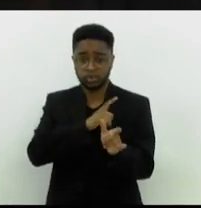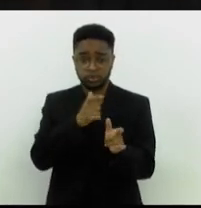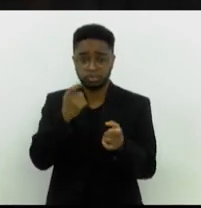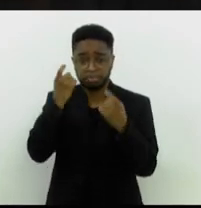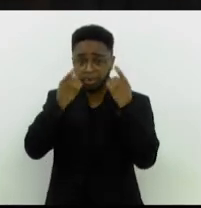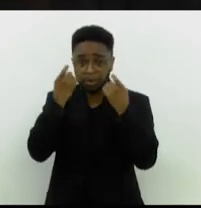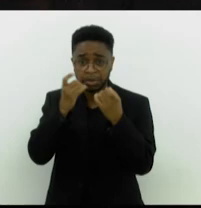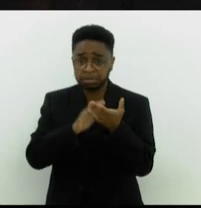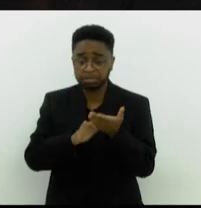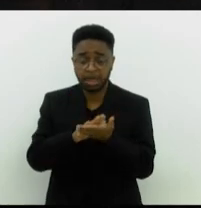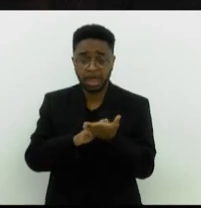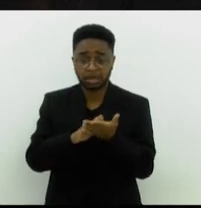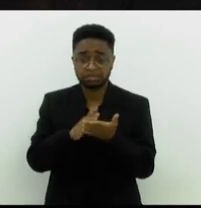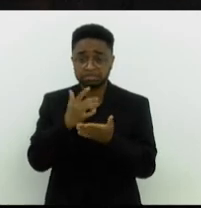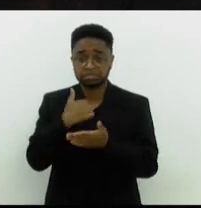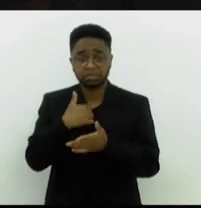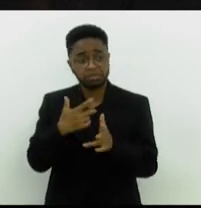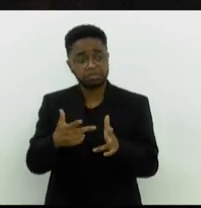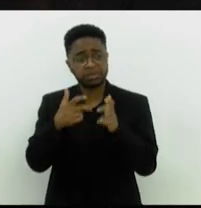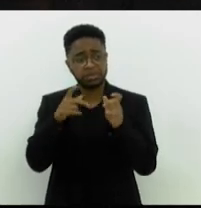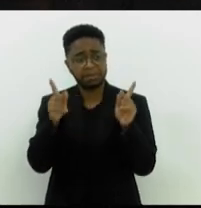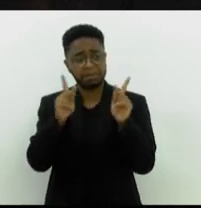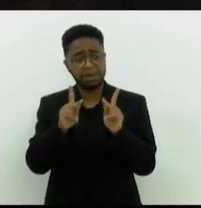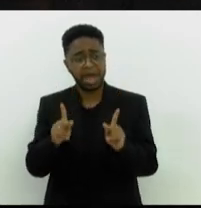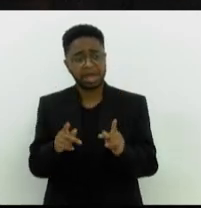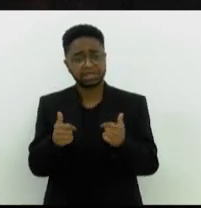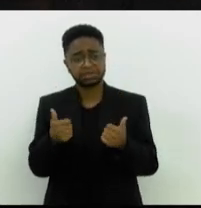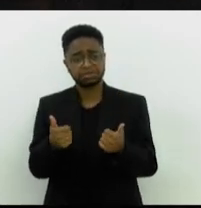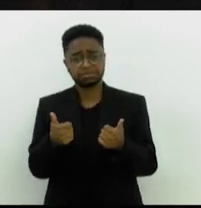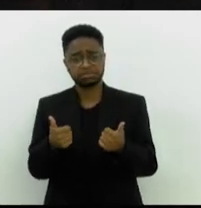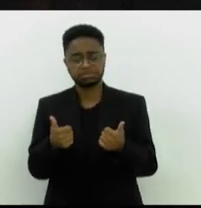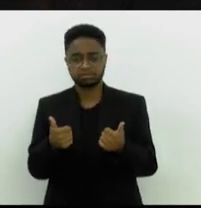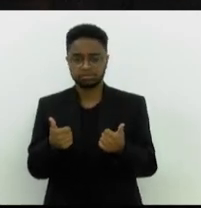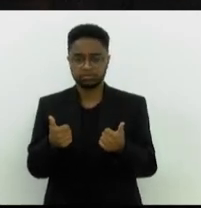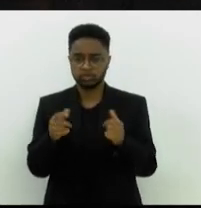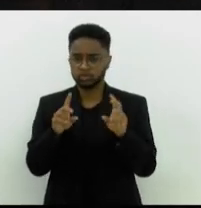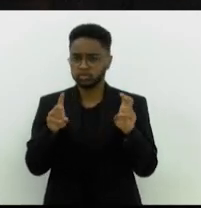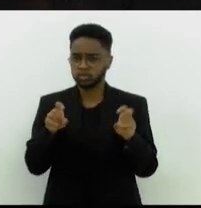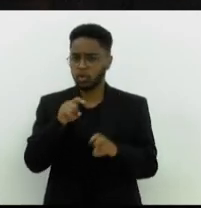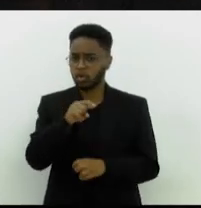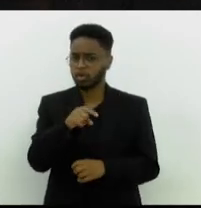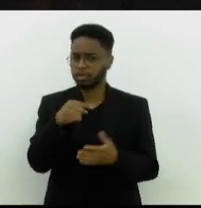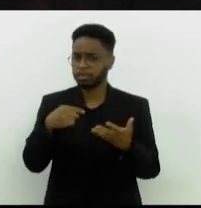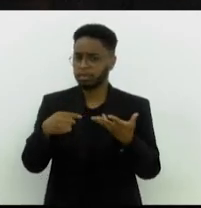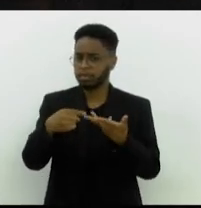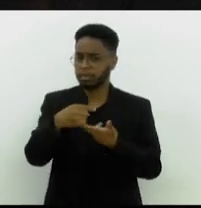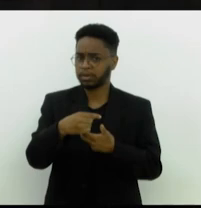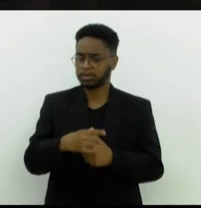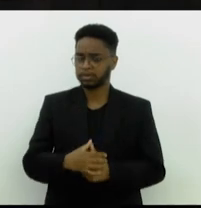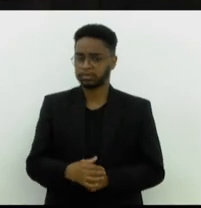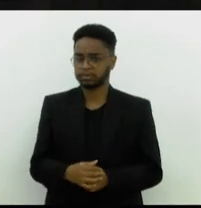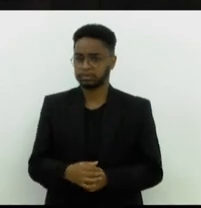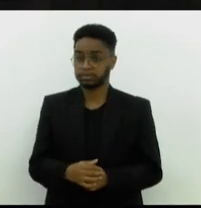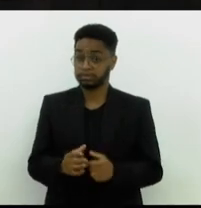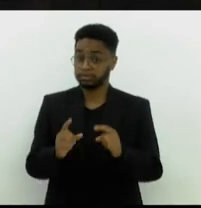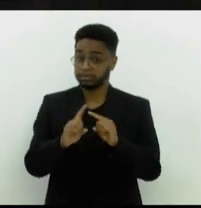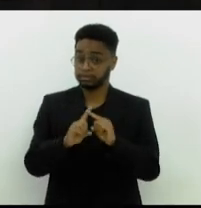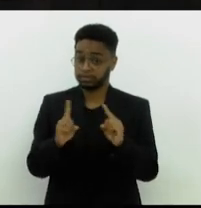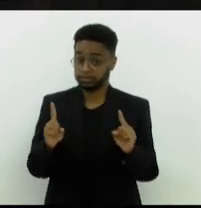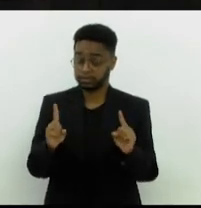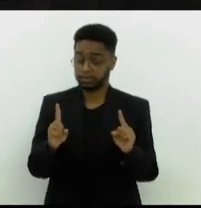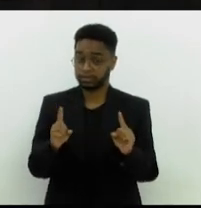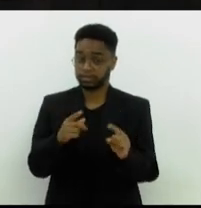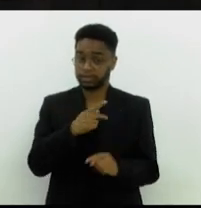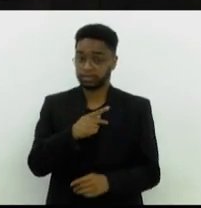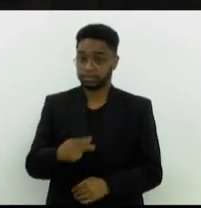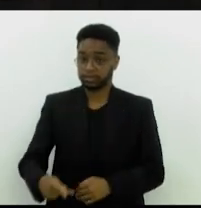uma passividade muito grande em relação a esses temas. Mas, de qualquer jeito, senhora